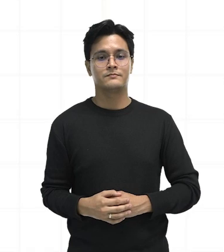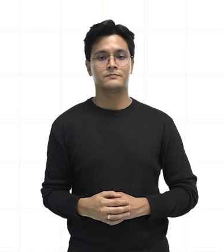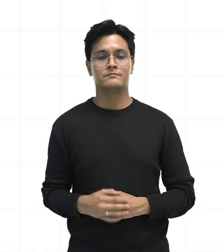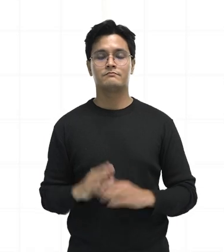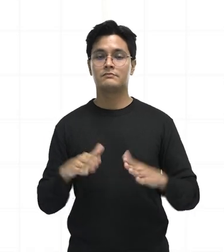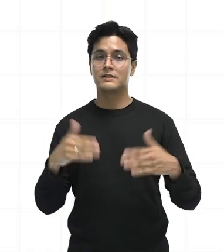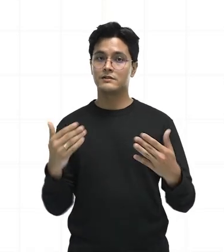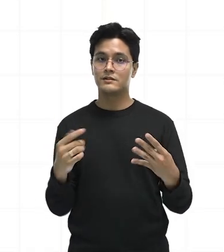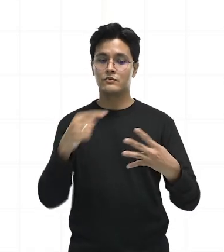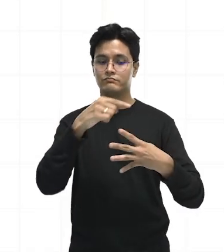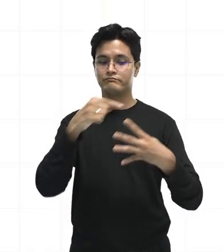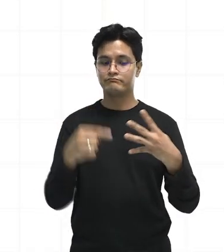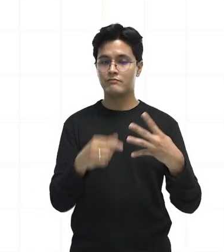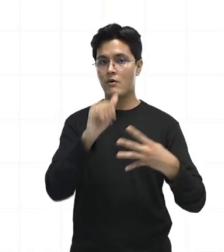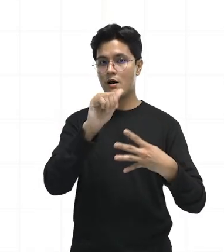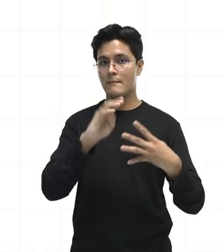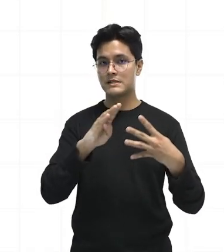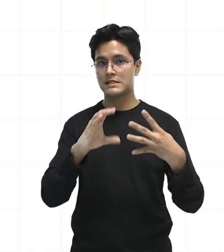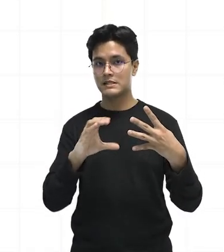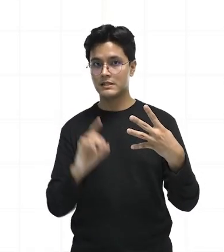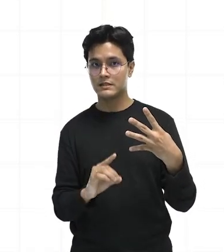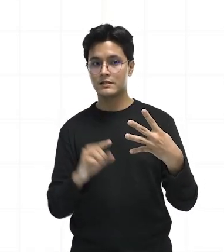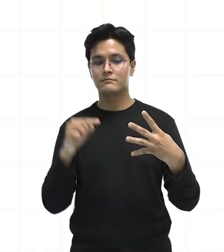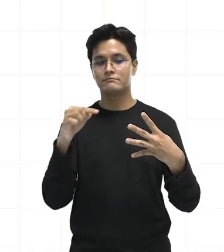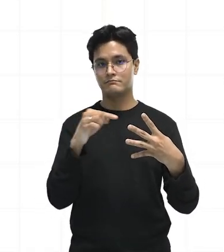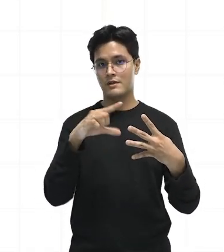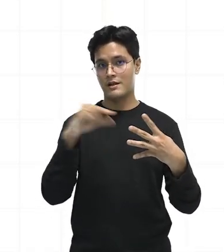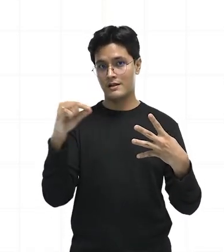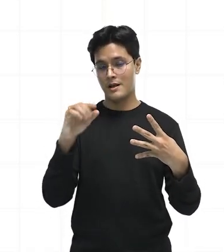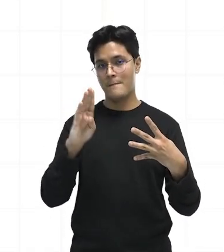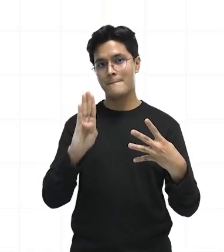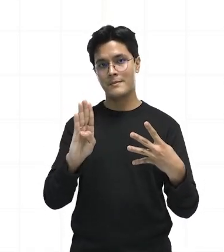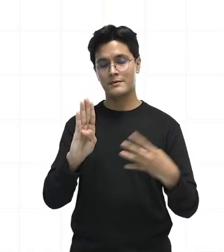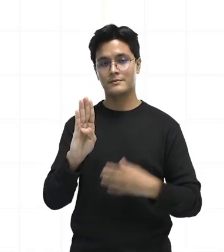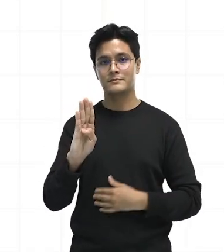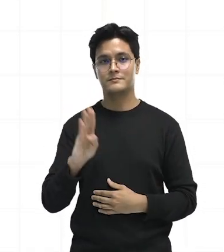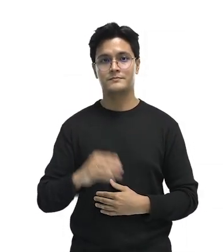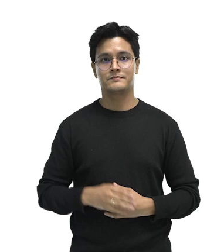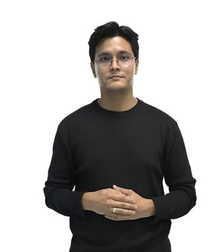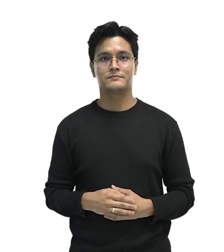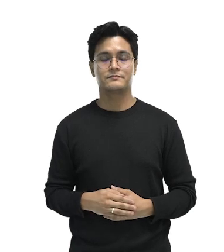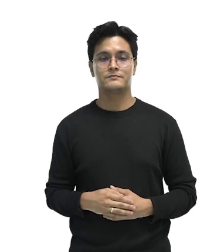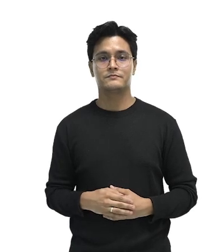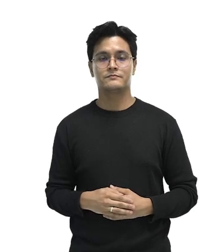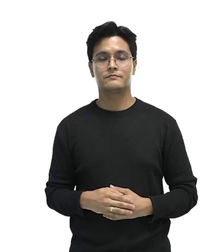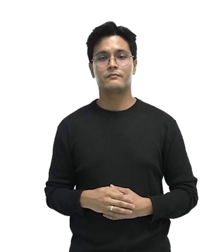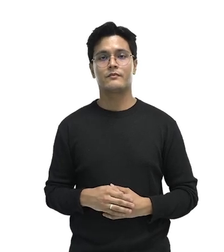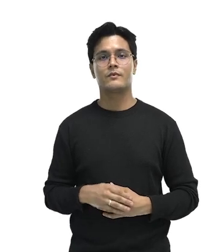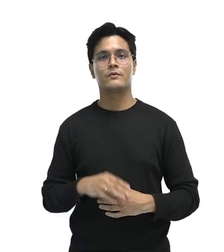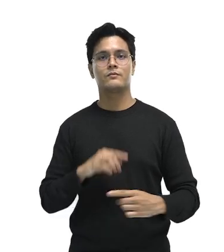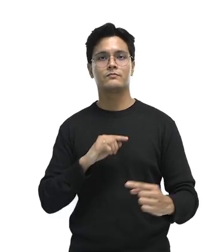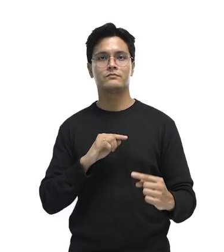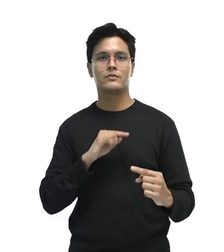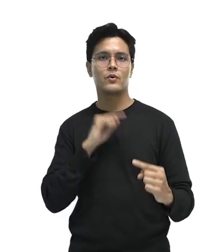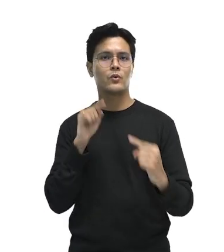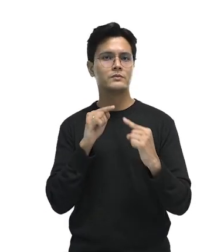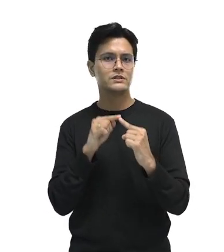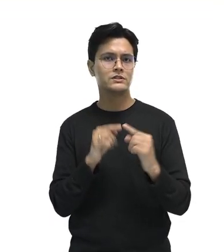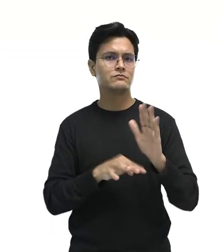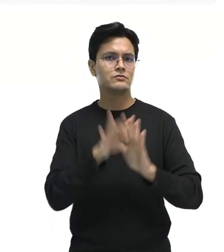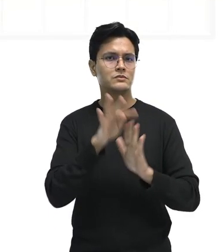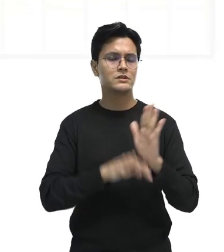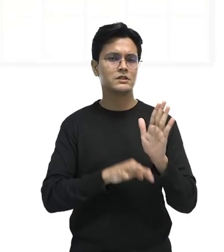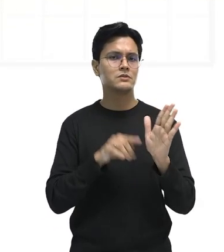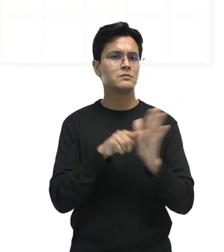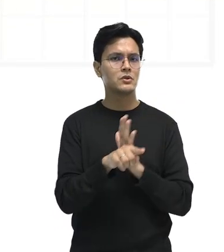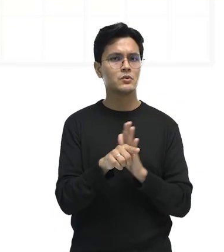Então, a resposta correta aqui, letra B de bola. Então, vejam que o objetivo do problema